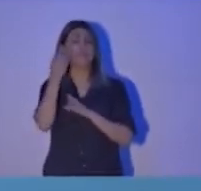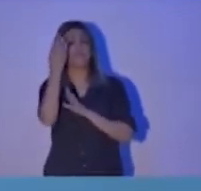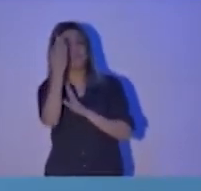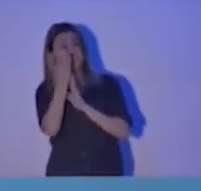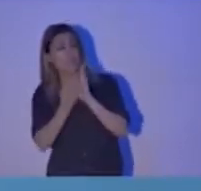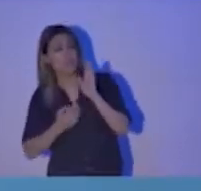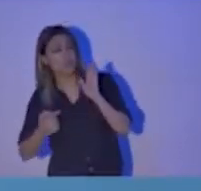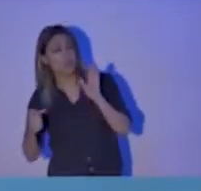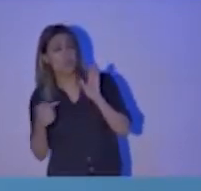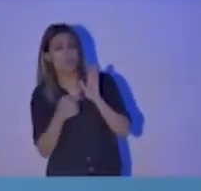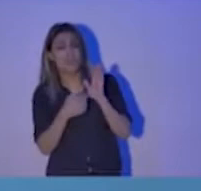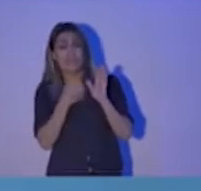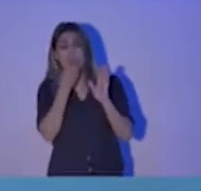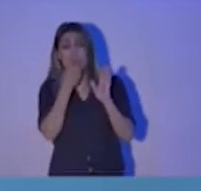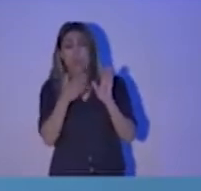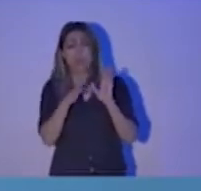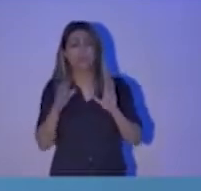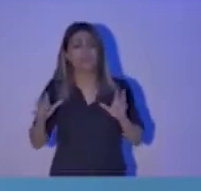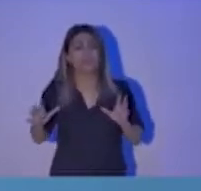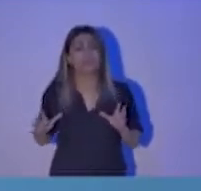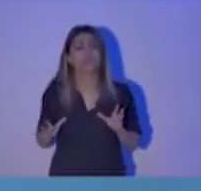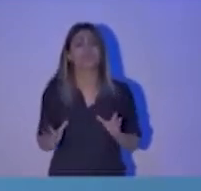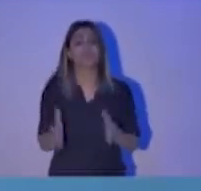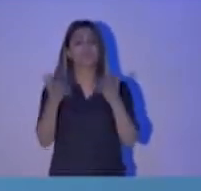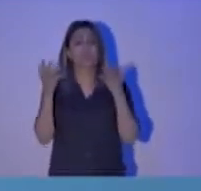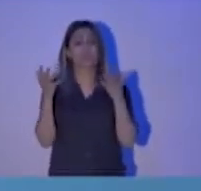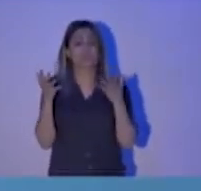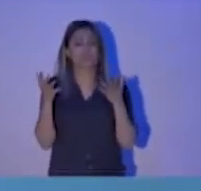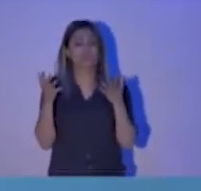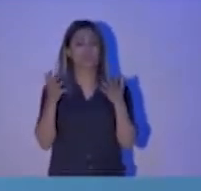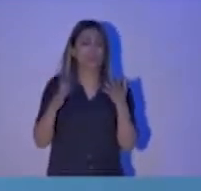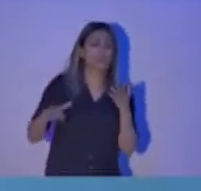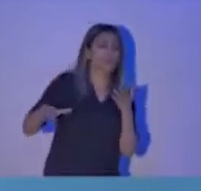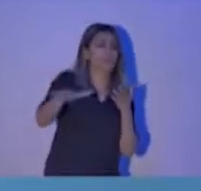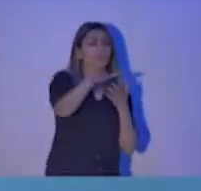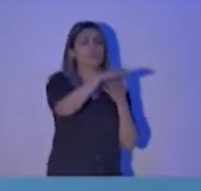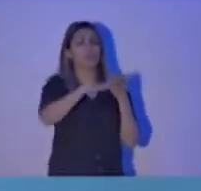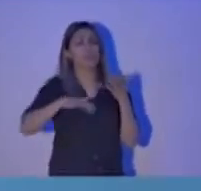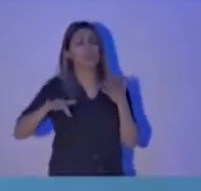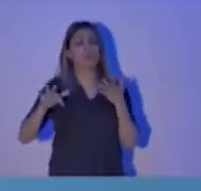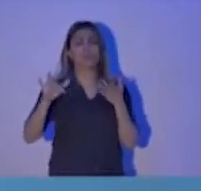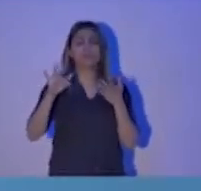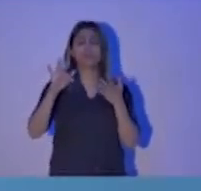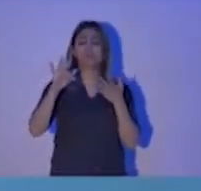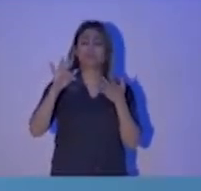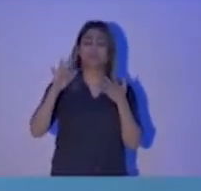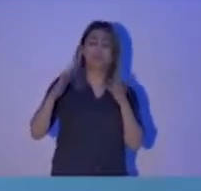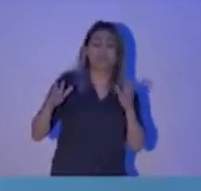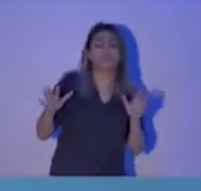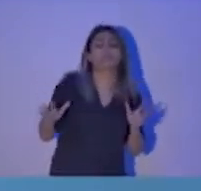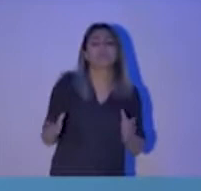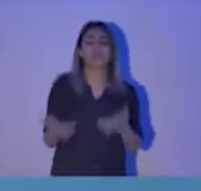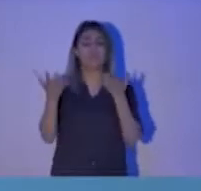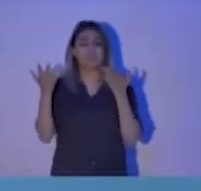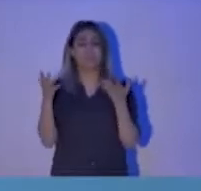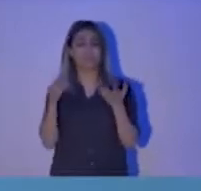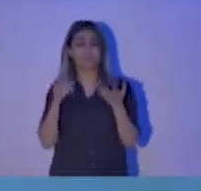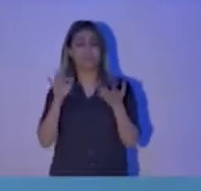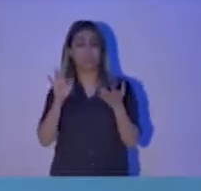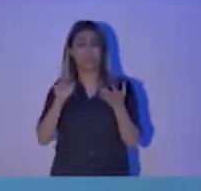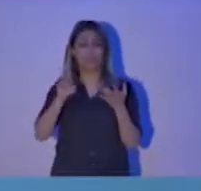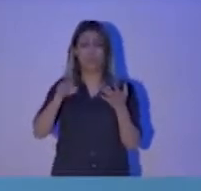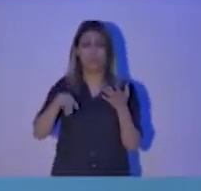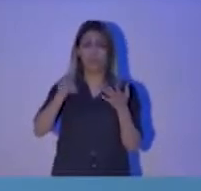né? A gente é movido por estímulo, não é possível que a gente não consiga pegar o Fundeb para desenhar os estímulos corretos para a gente ter